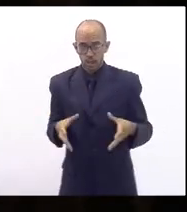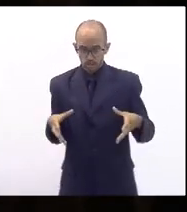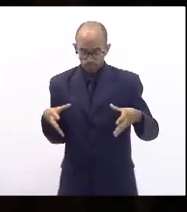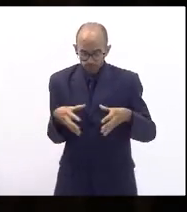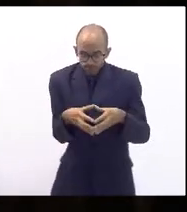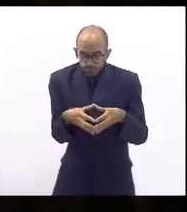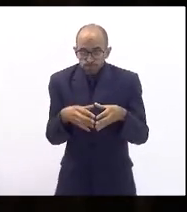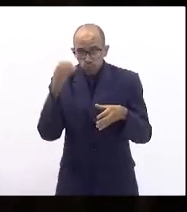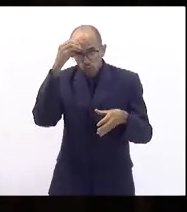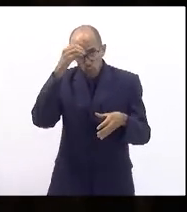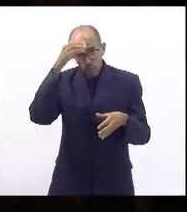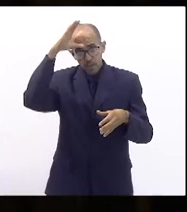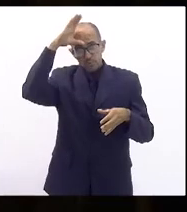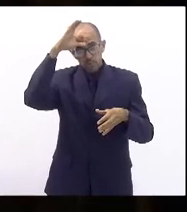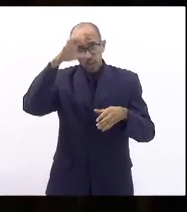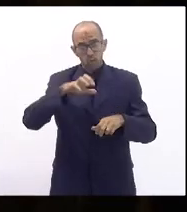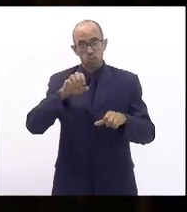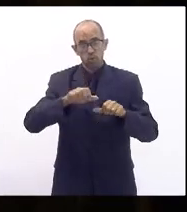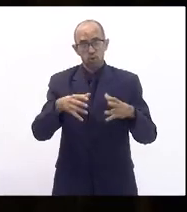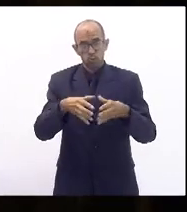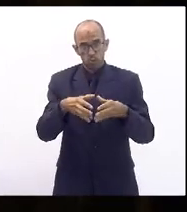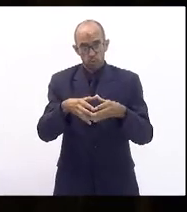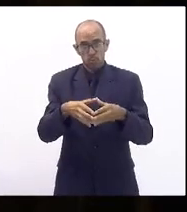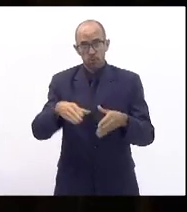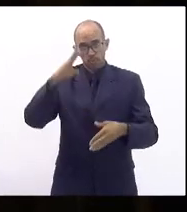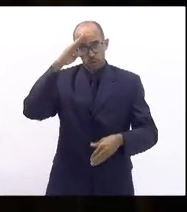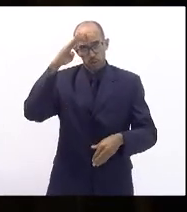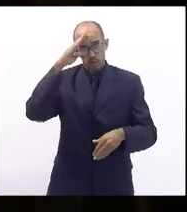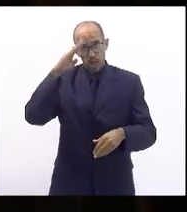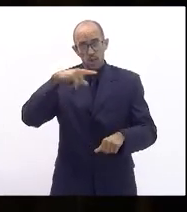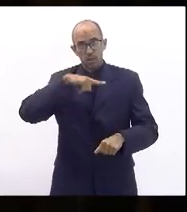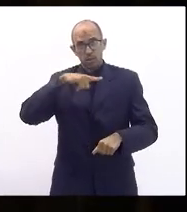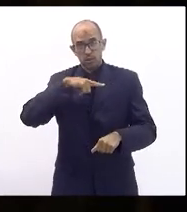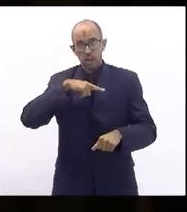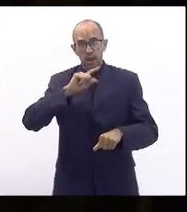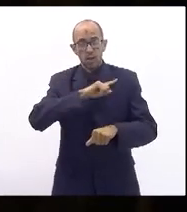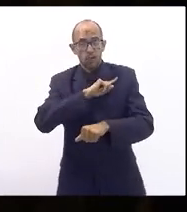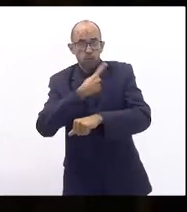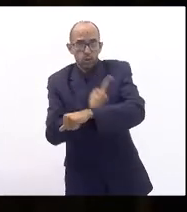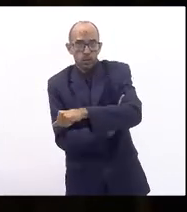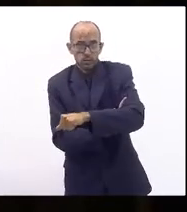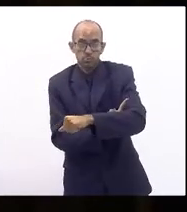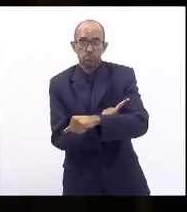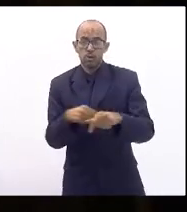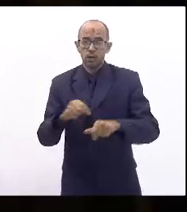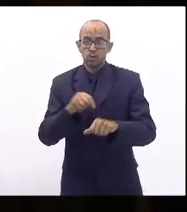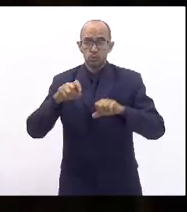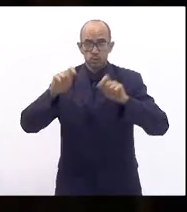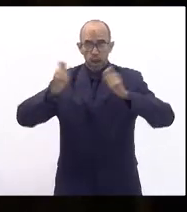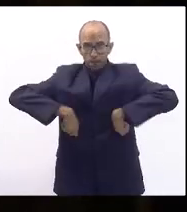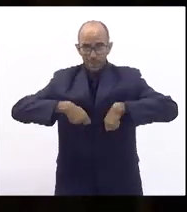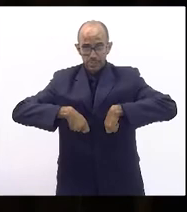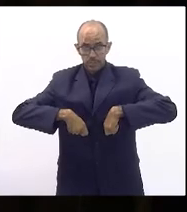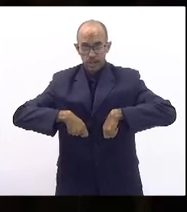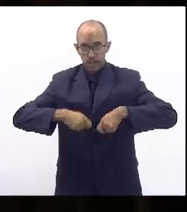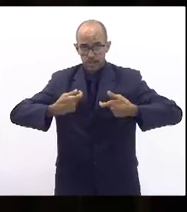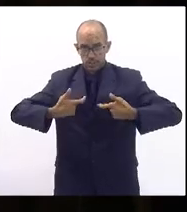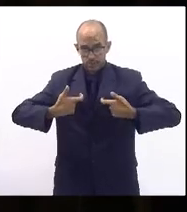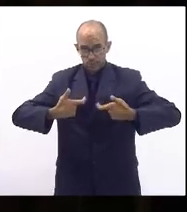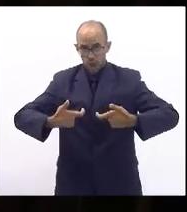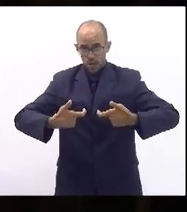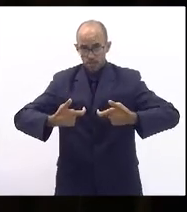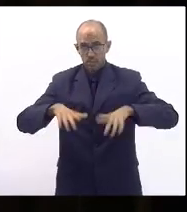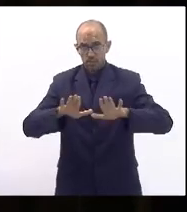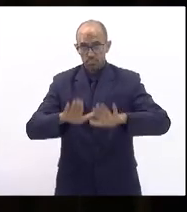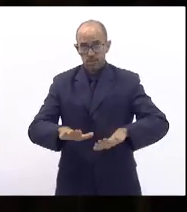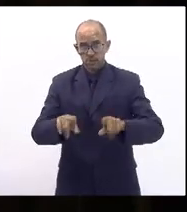foco o seu planejamento EA consequência alocação de recursos tanto no fortalecimento de capacidades militares quanto